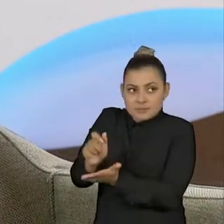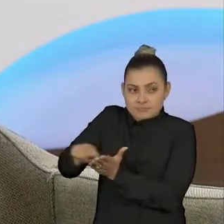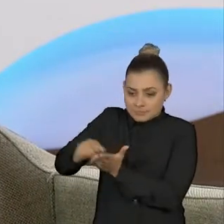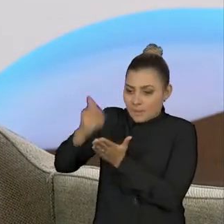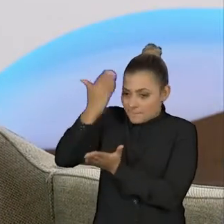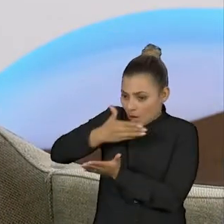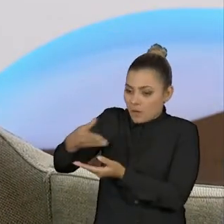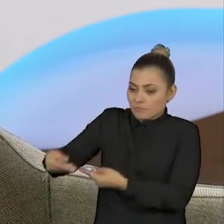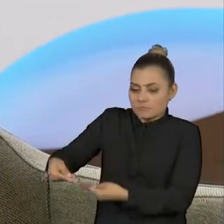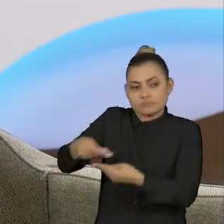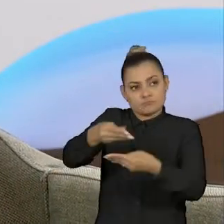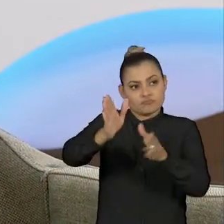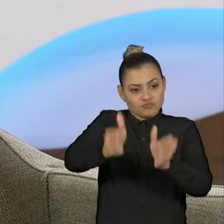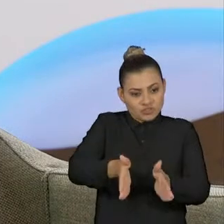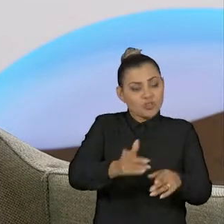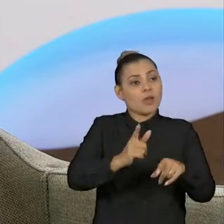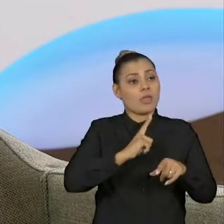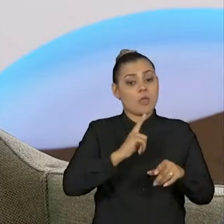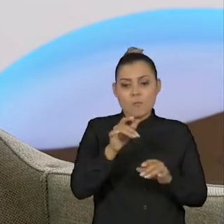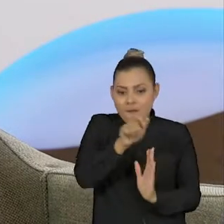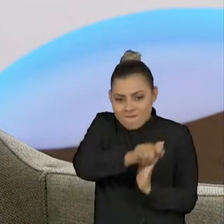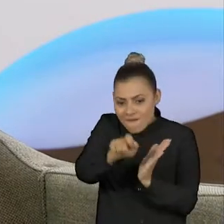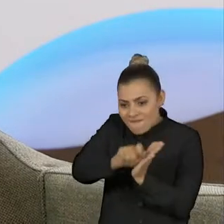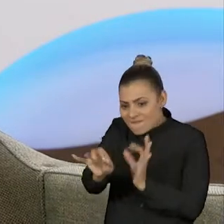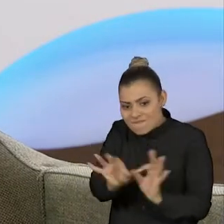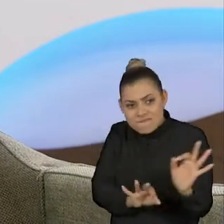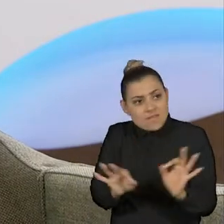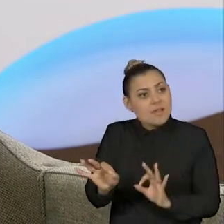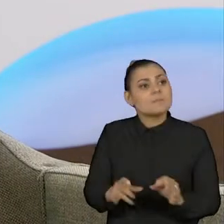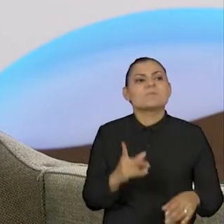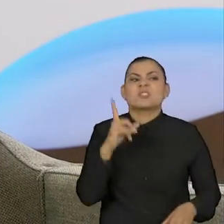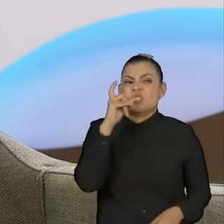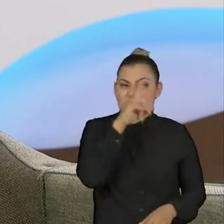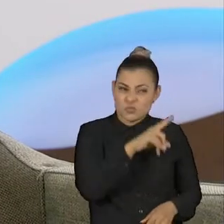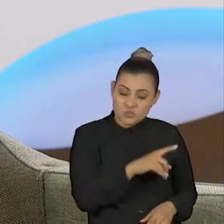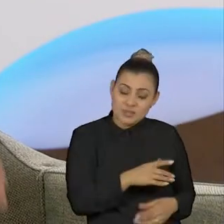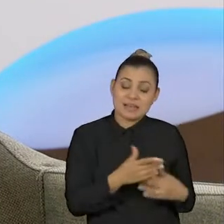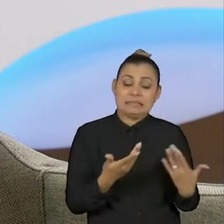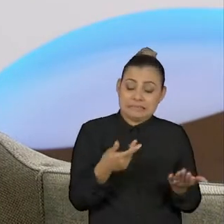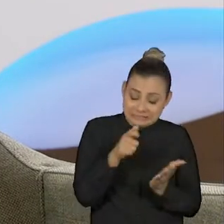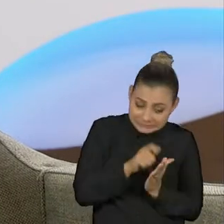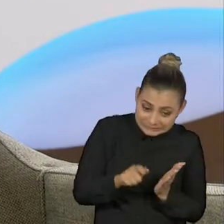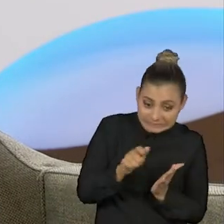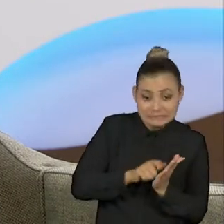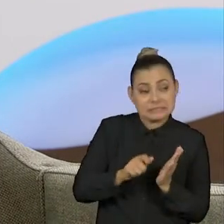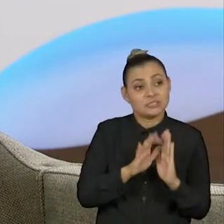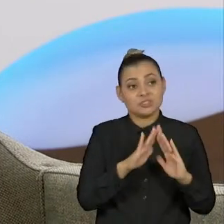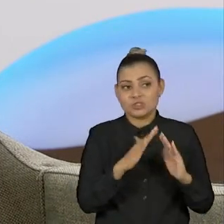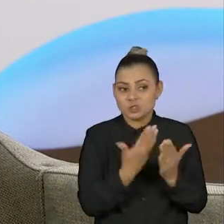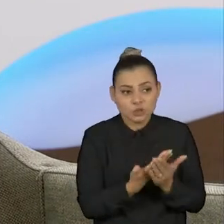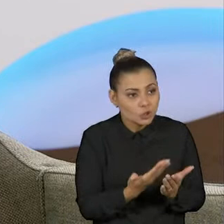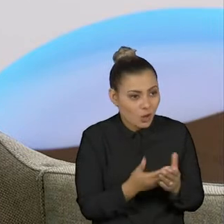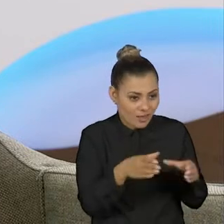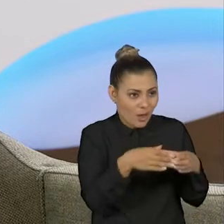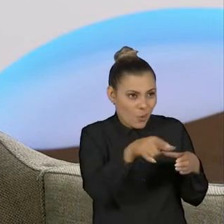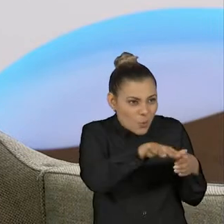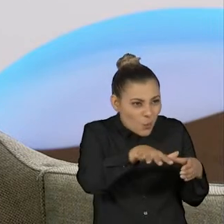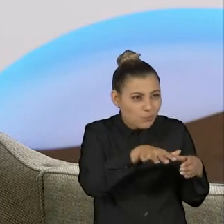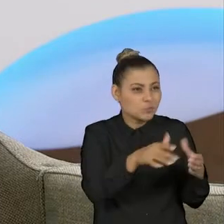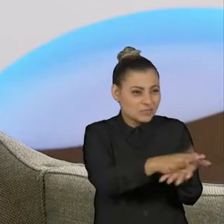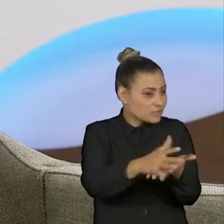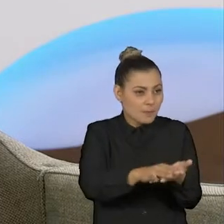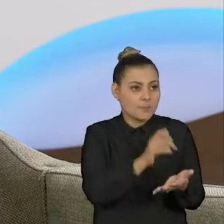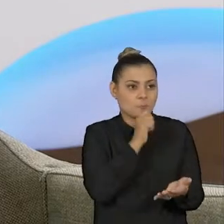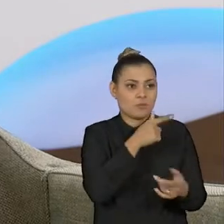por aí, né? Aí fizemos enredo também, muita dificuldade da escola, não teve